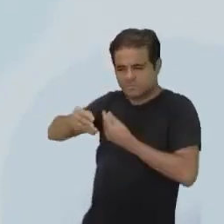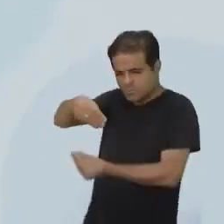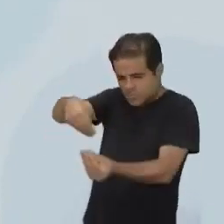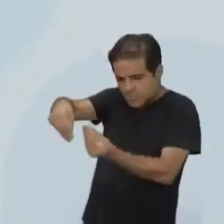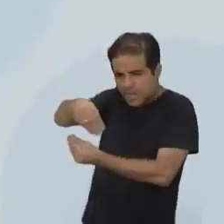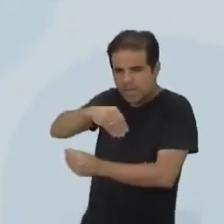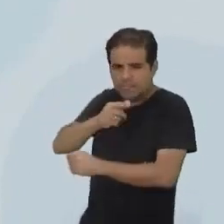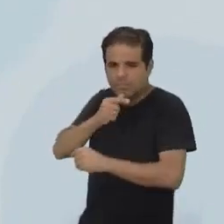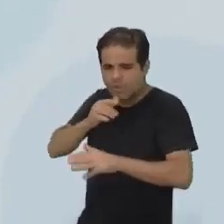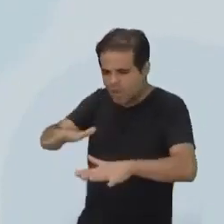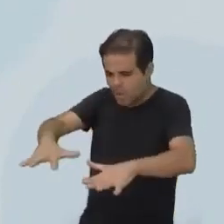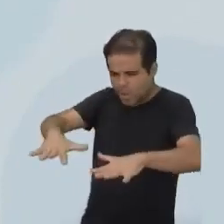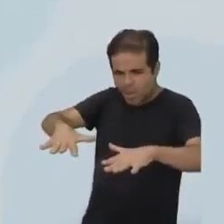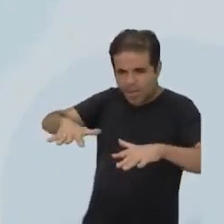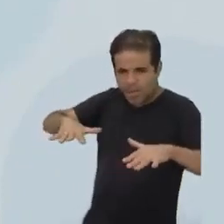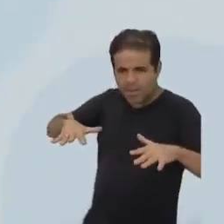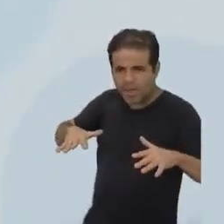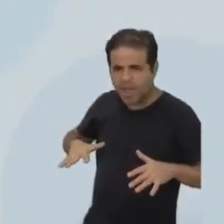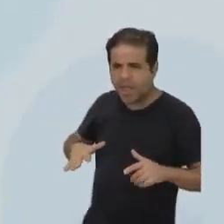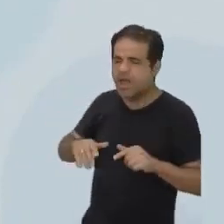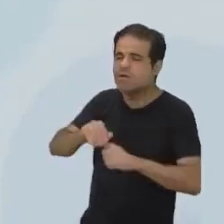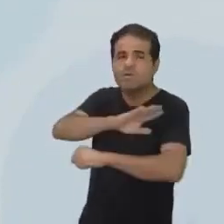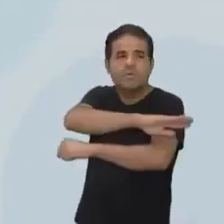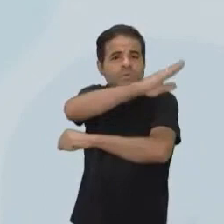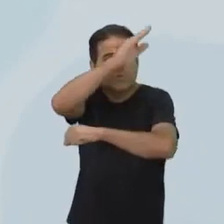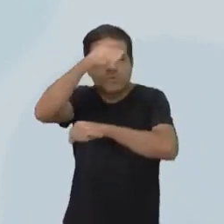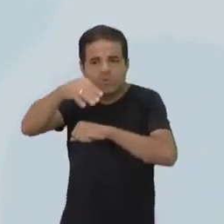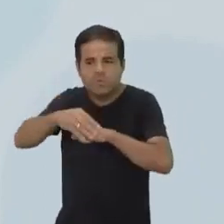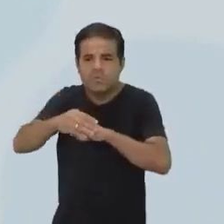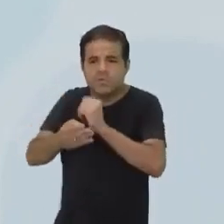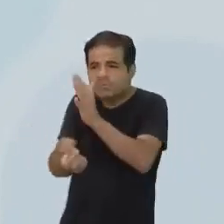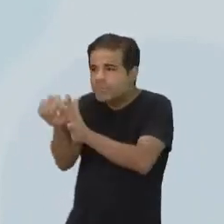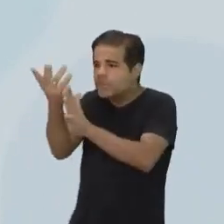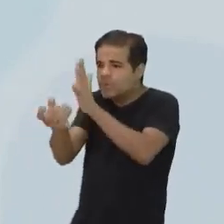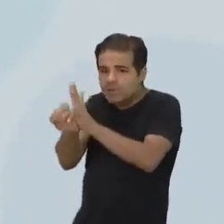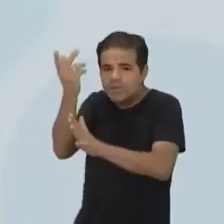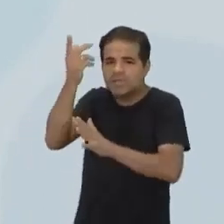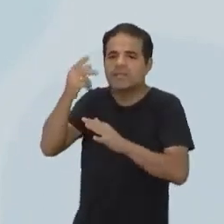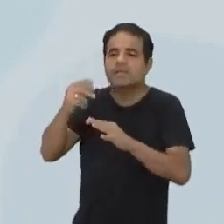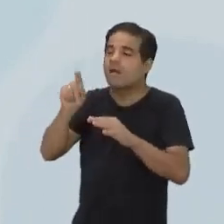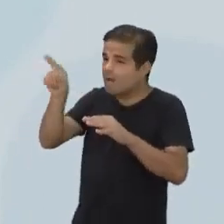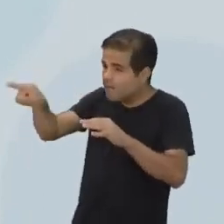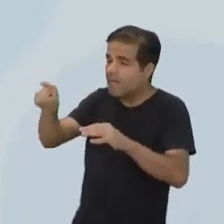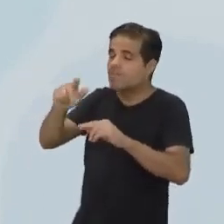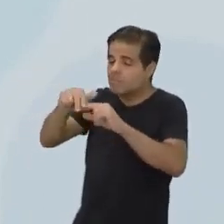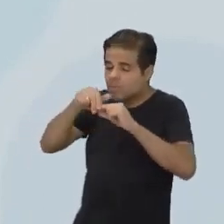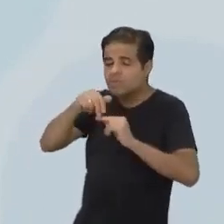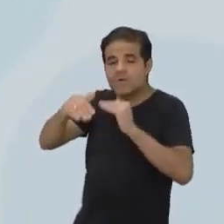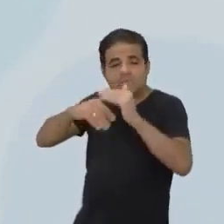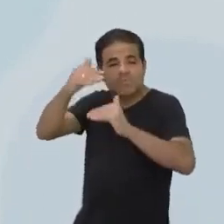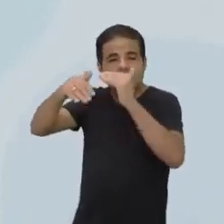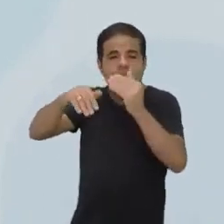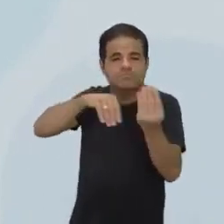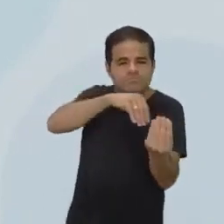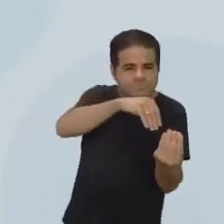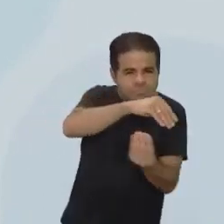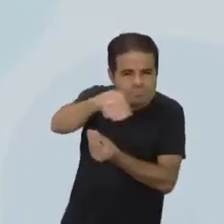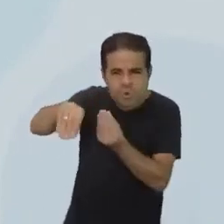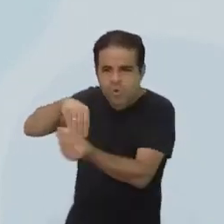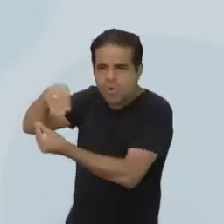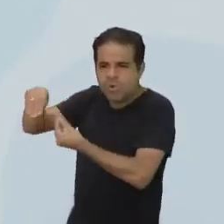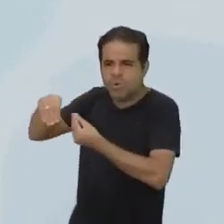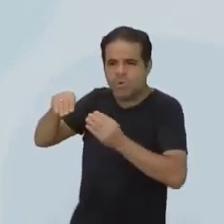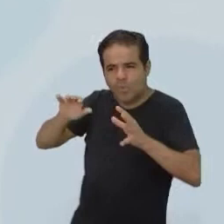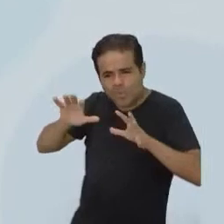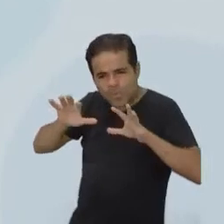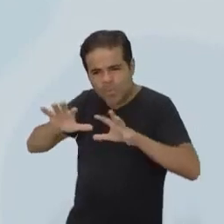tem água. E justamente, né, as cavernas, elas se formam por isso, né, quando você tem esse processo aí de intemperismo, esse processo,